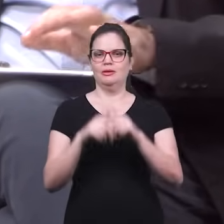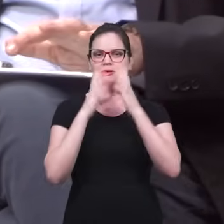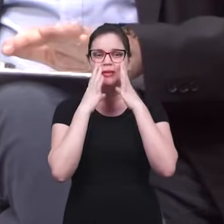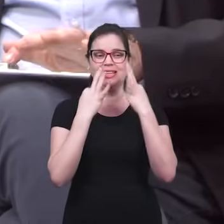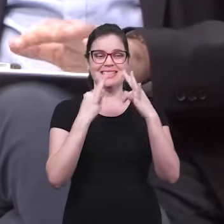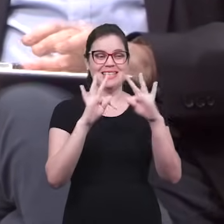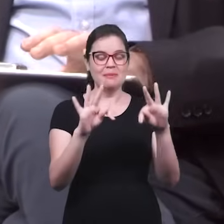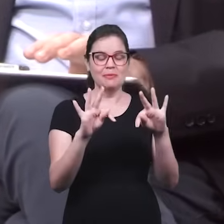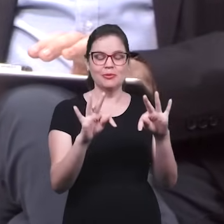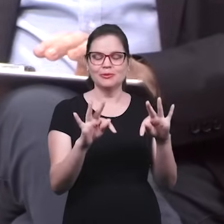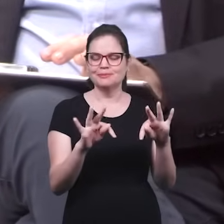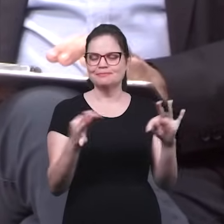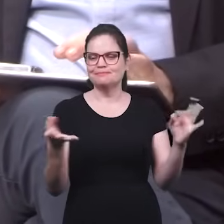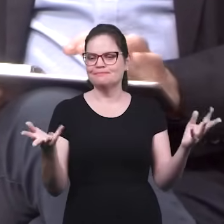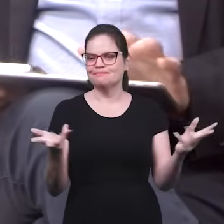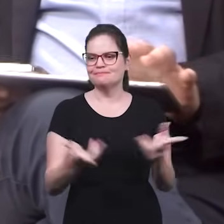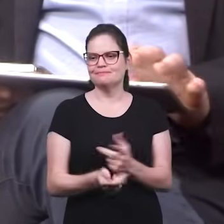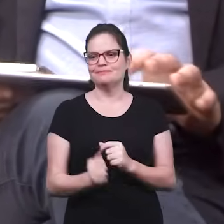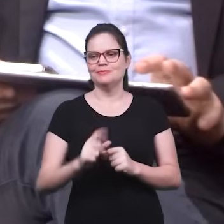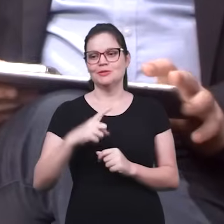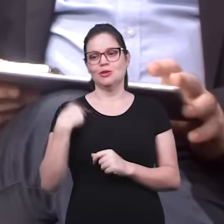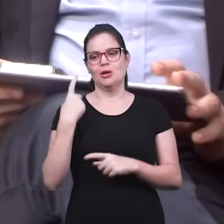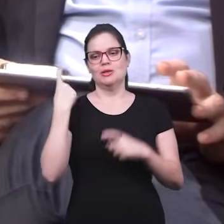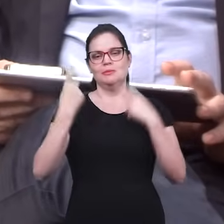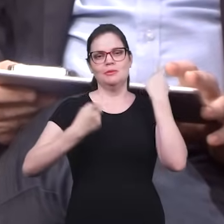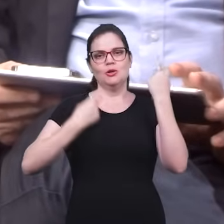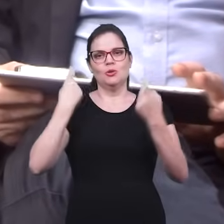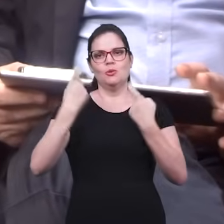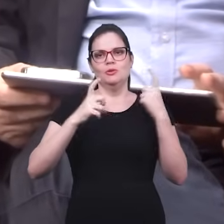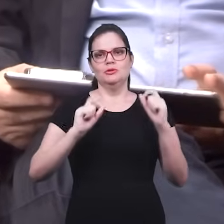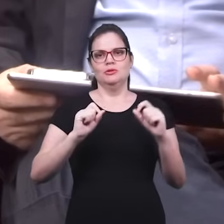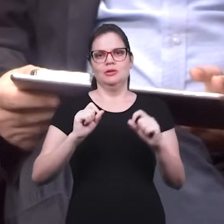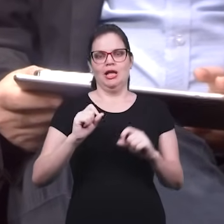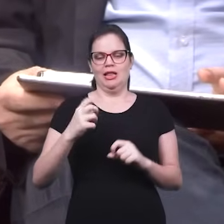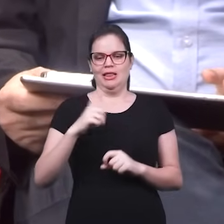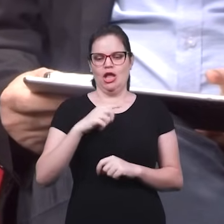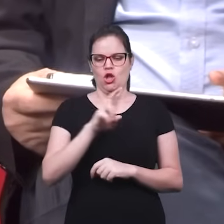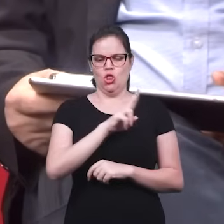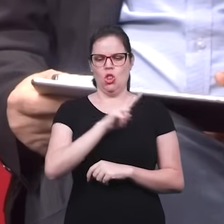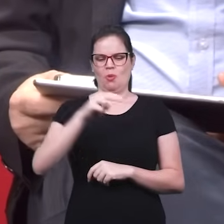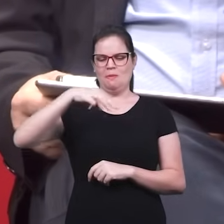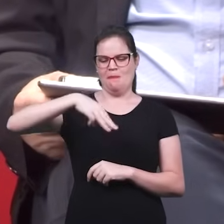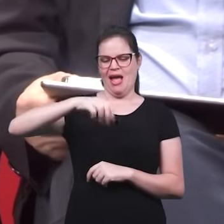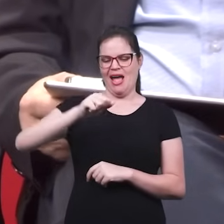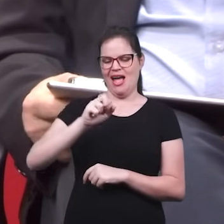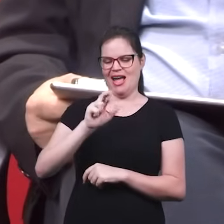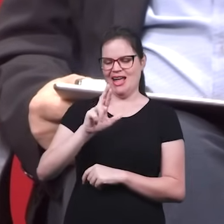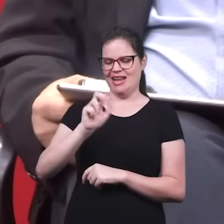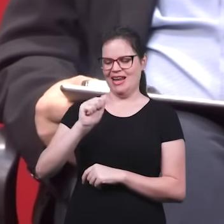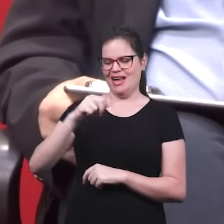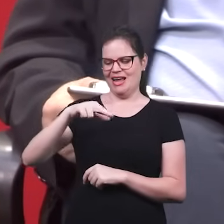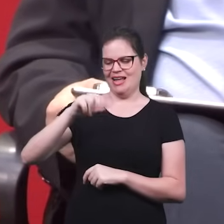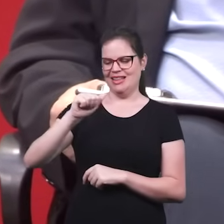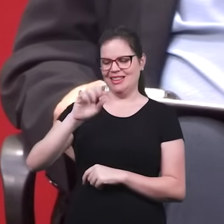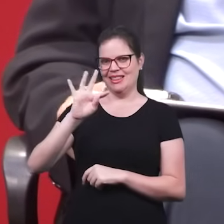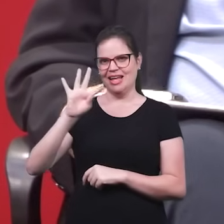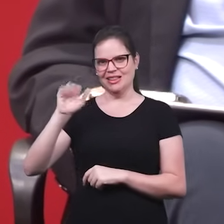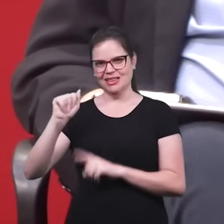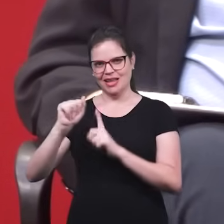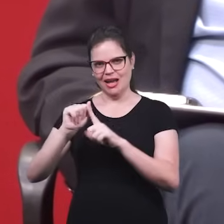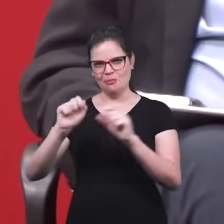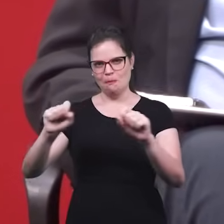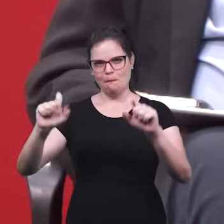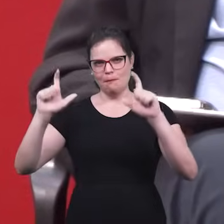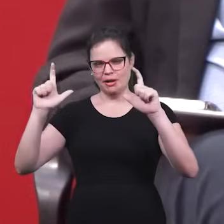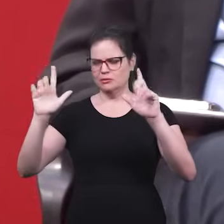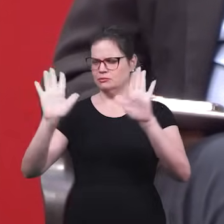né? Assim, a nossa preocupação não é ter o nosso nome, mas é que as igrejas